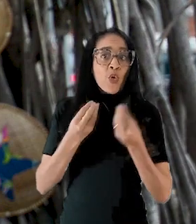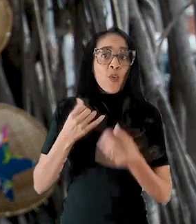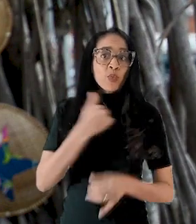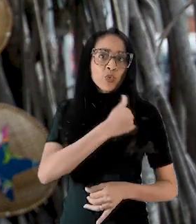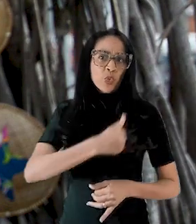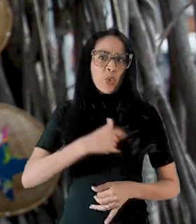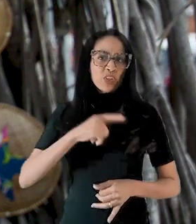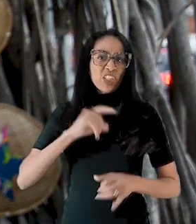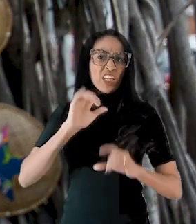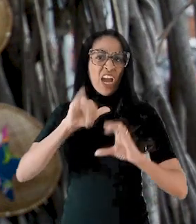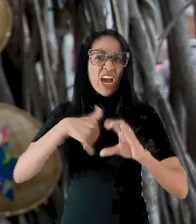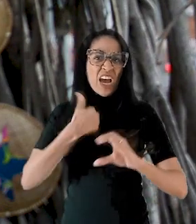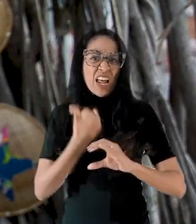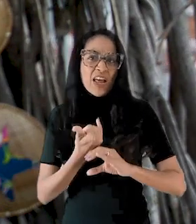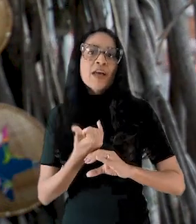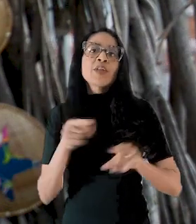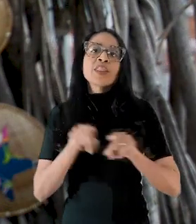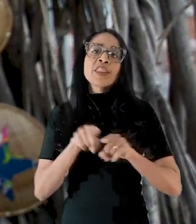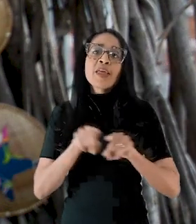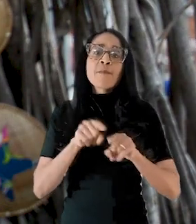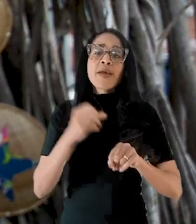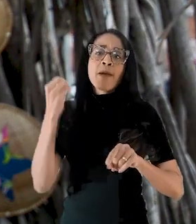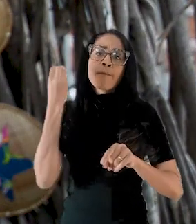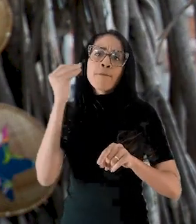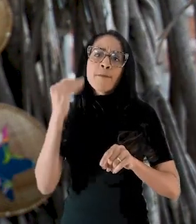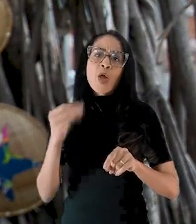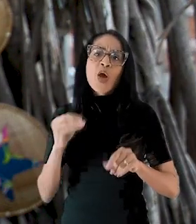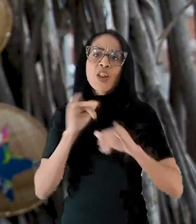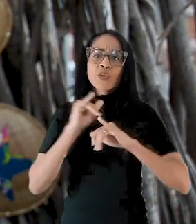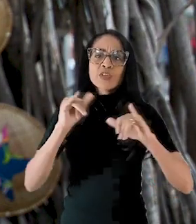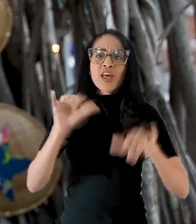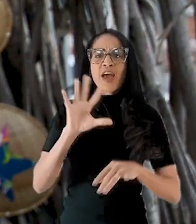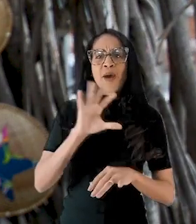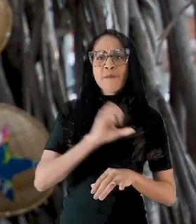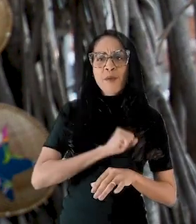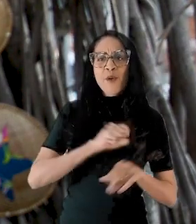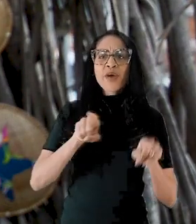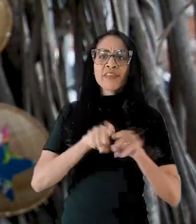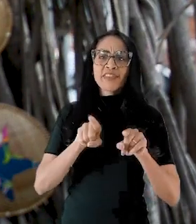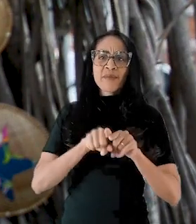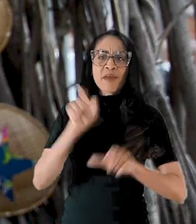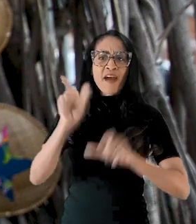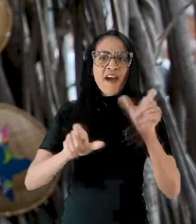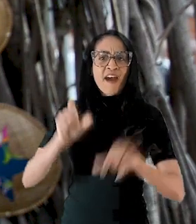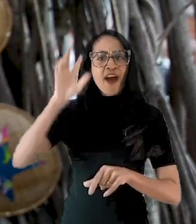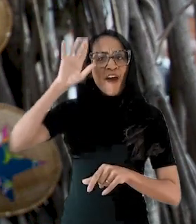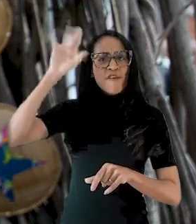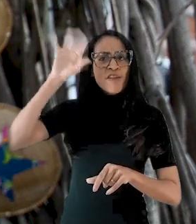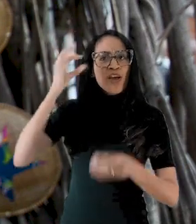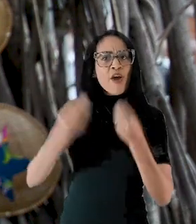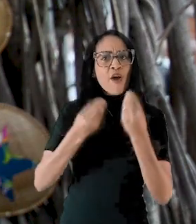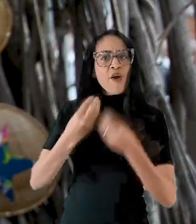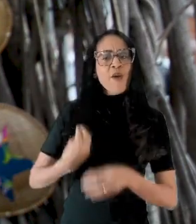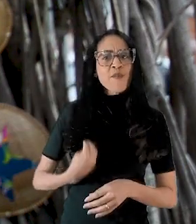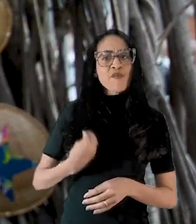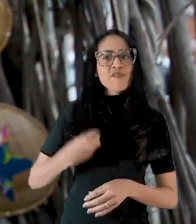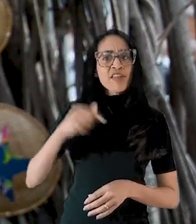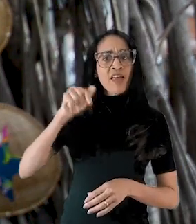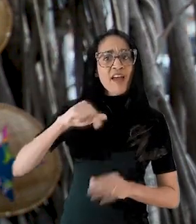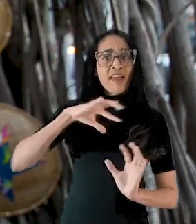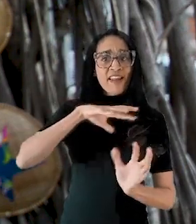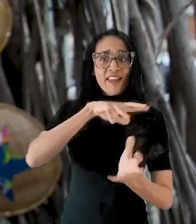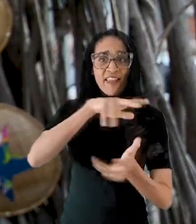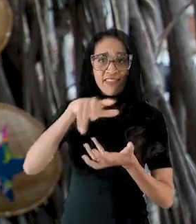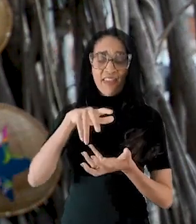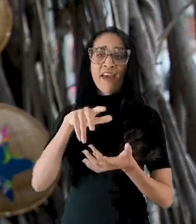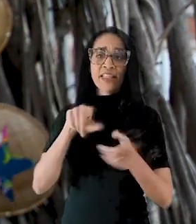teria aí um canal no YouTube, um blog, onde transmitiria mensagens de amor e também faria as pessoas refletir sobre as suas vidas e sobre a sua passagem